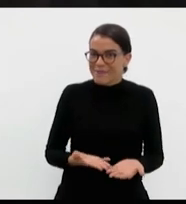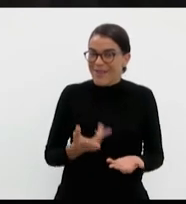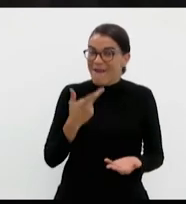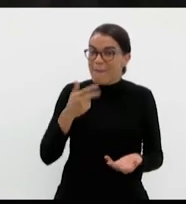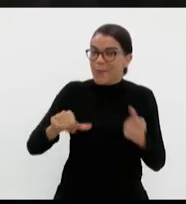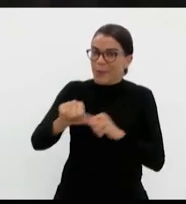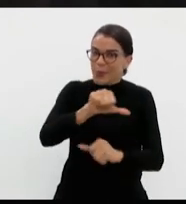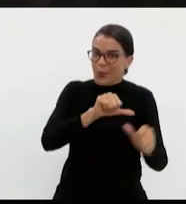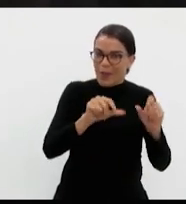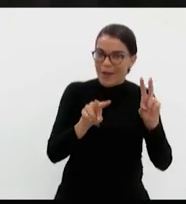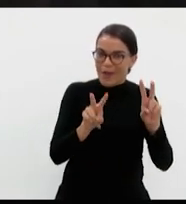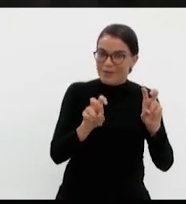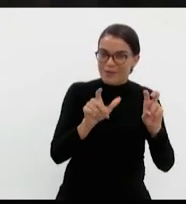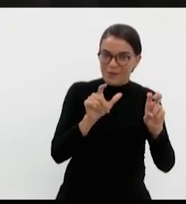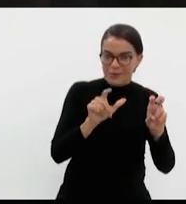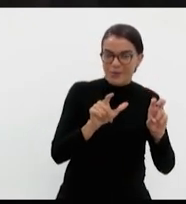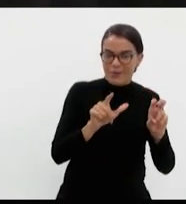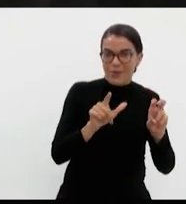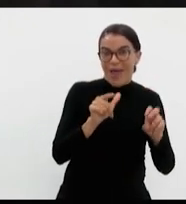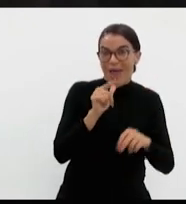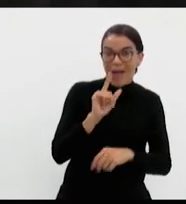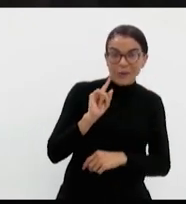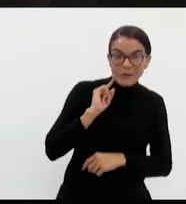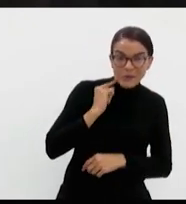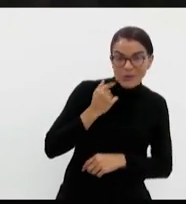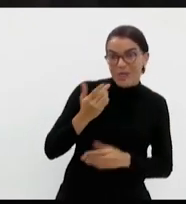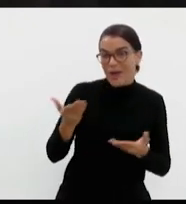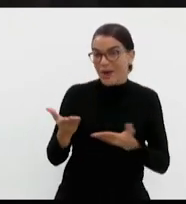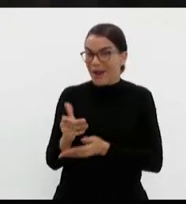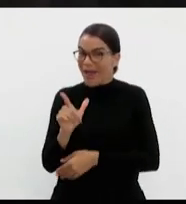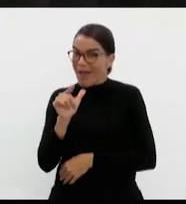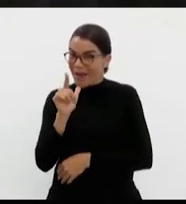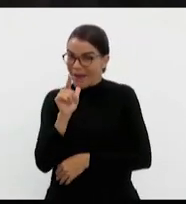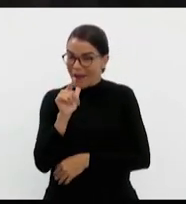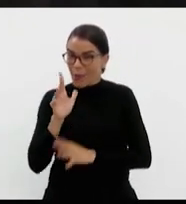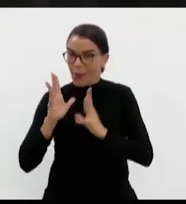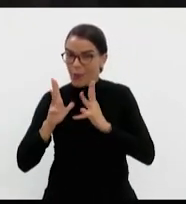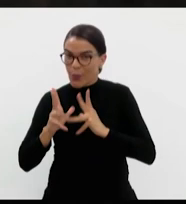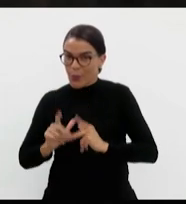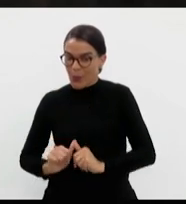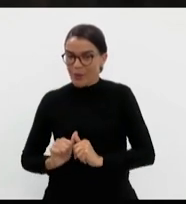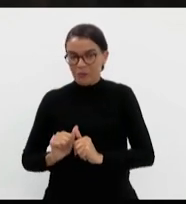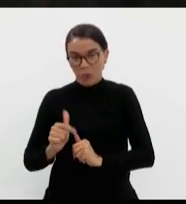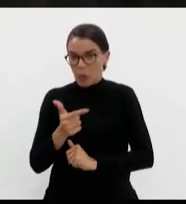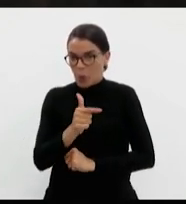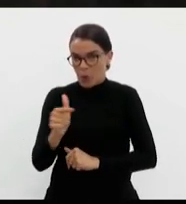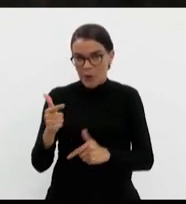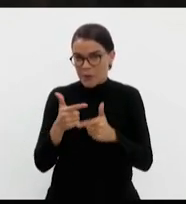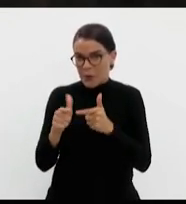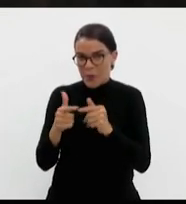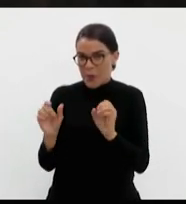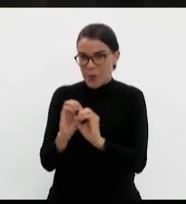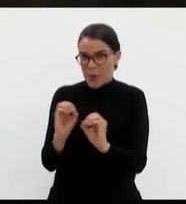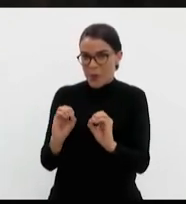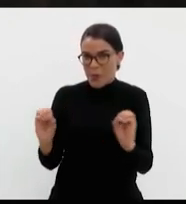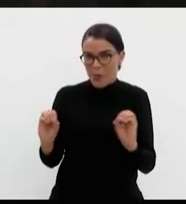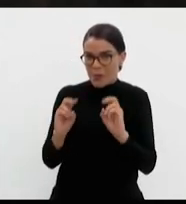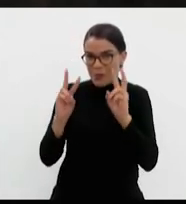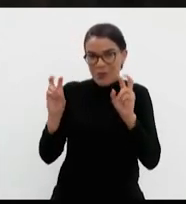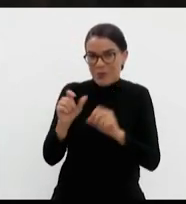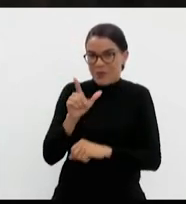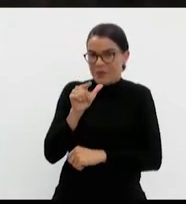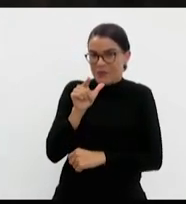água. Na água, não houve nenhuma contestação. Até porque